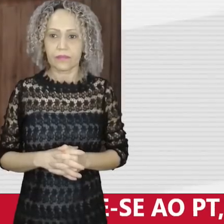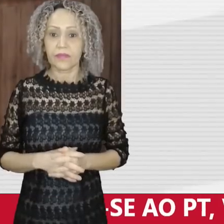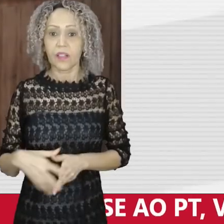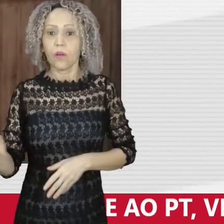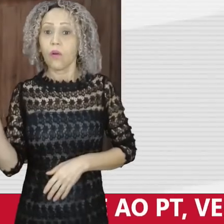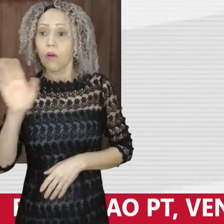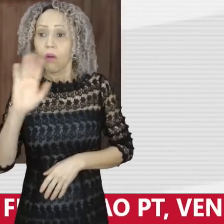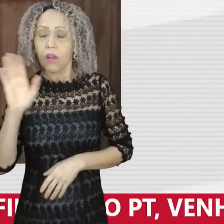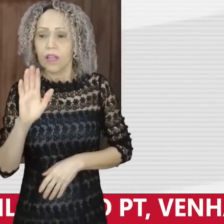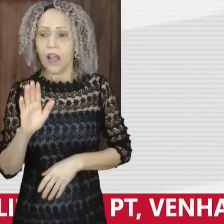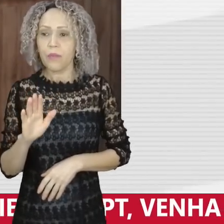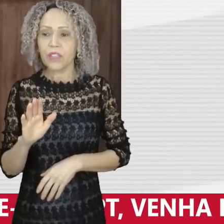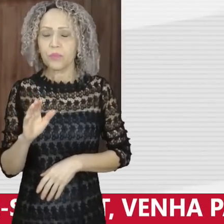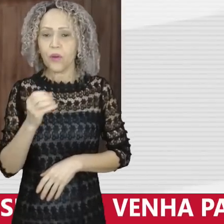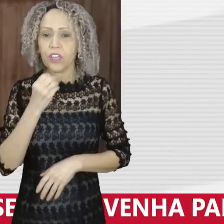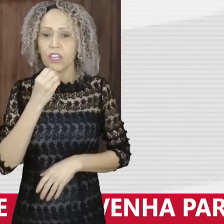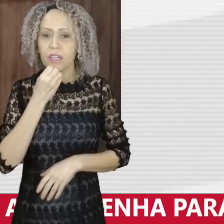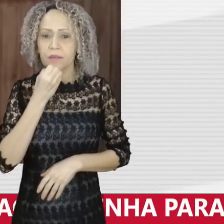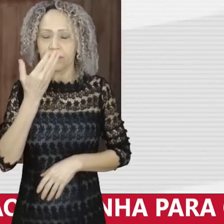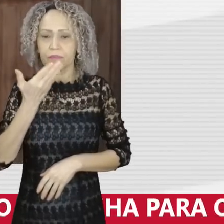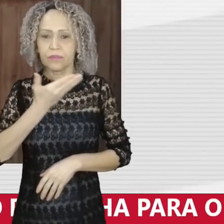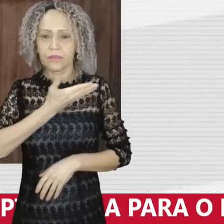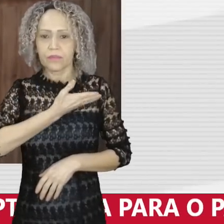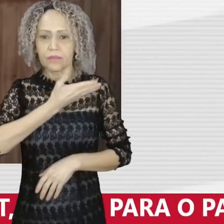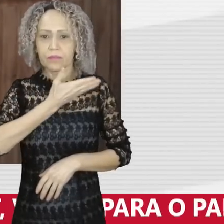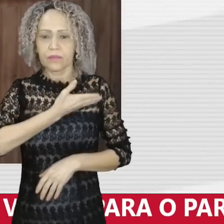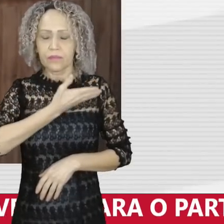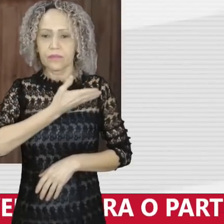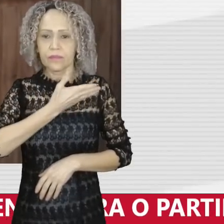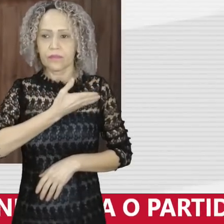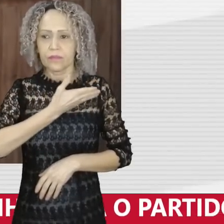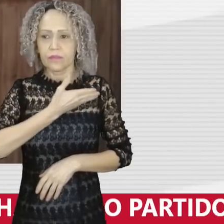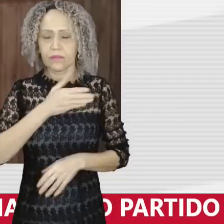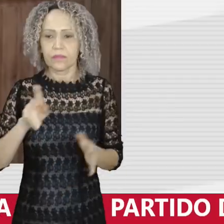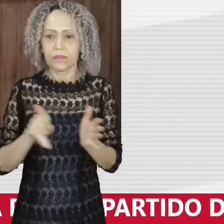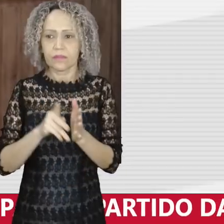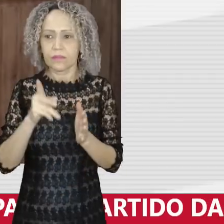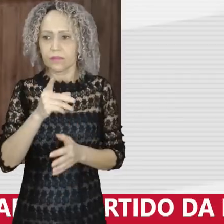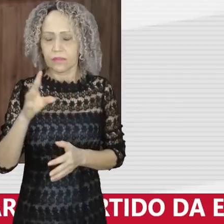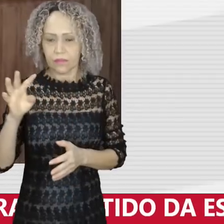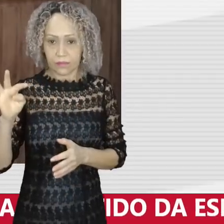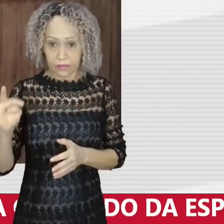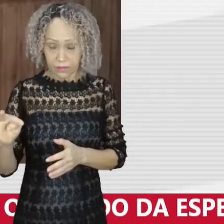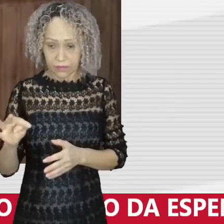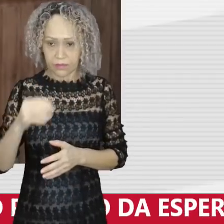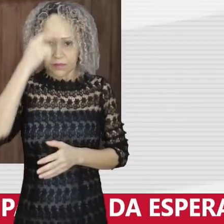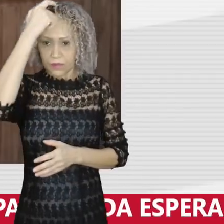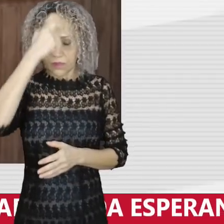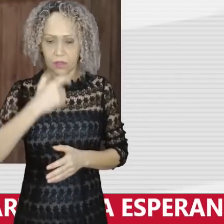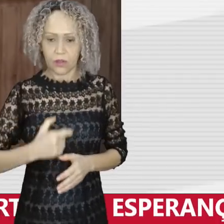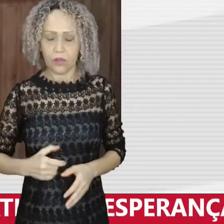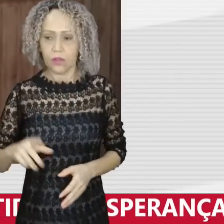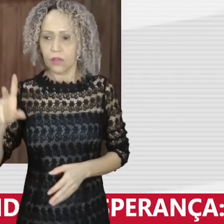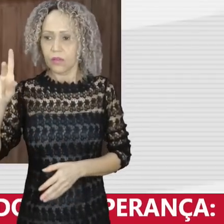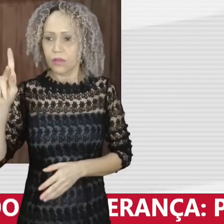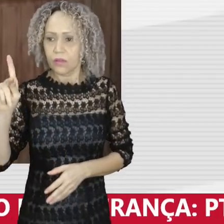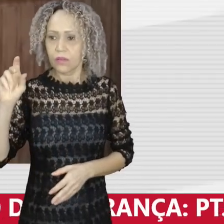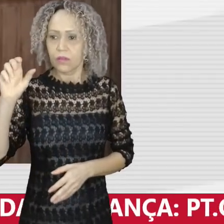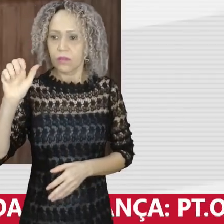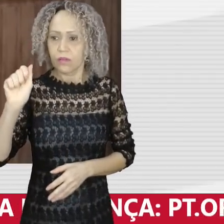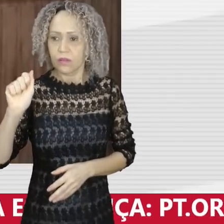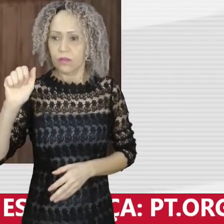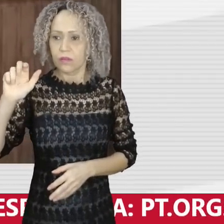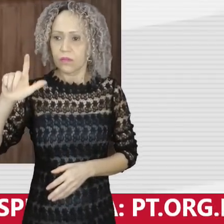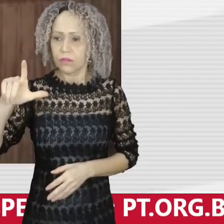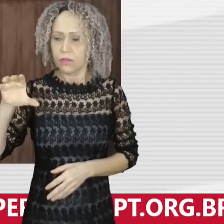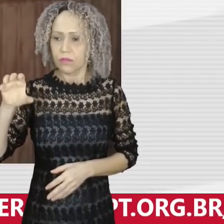Olá, meus amigos e minhas amigas da TV do Partido dos Trabalhadores. Eu sou Paulo Moreira Leite e hoje nós